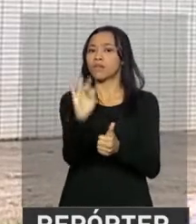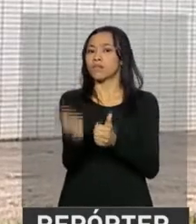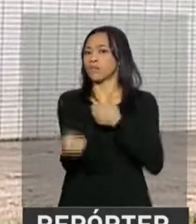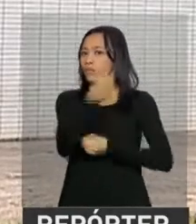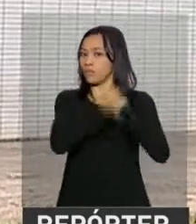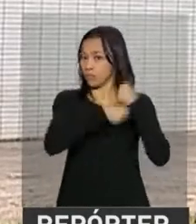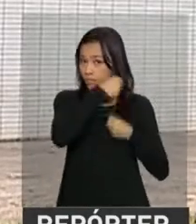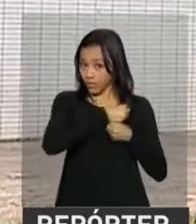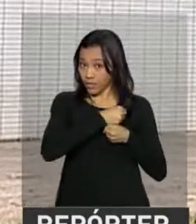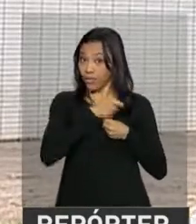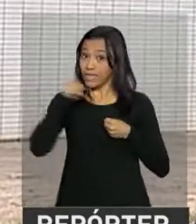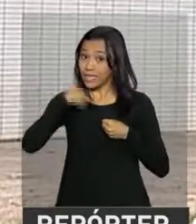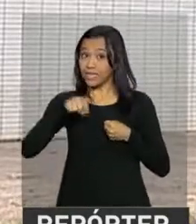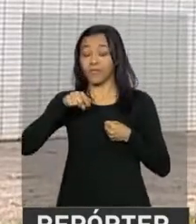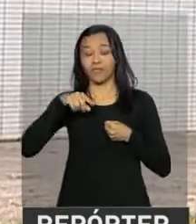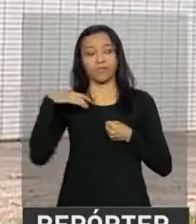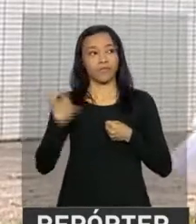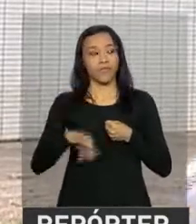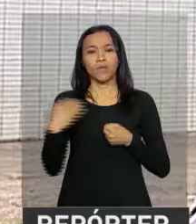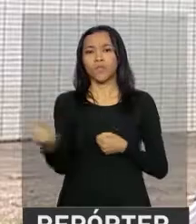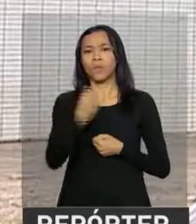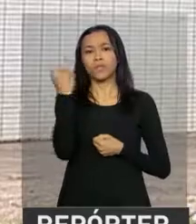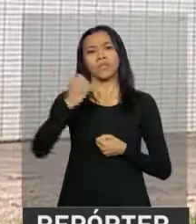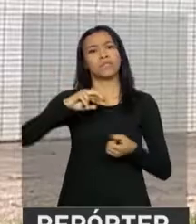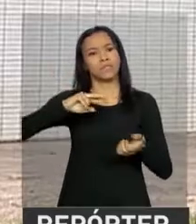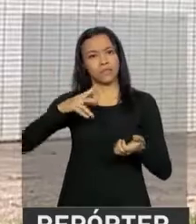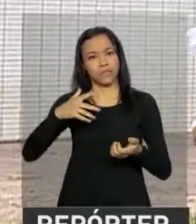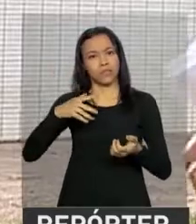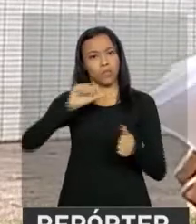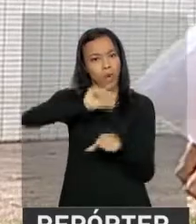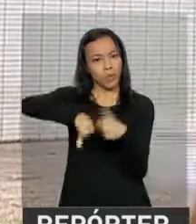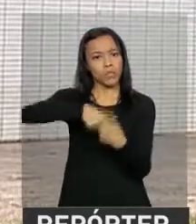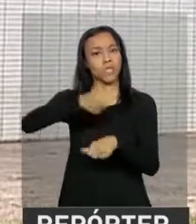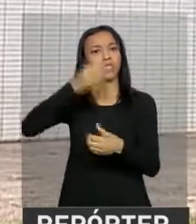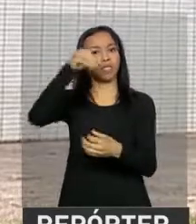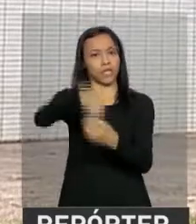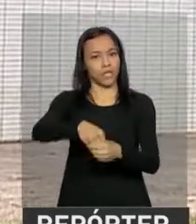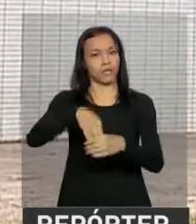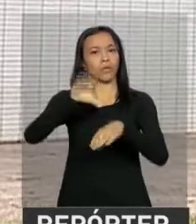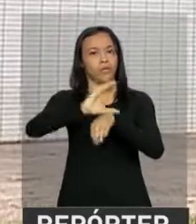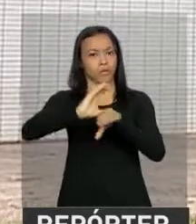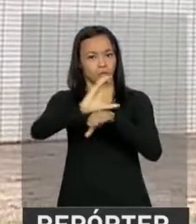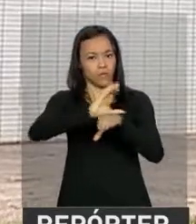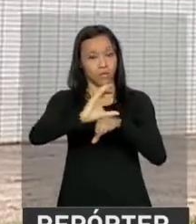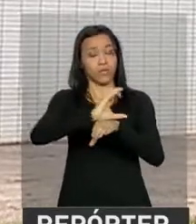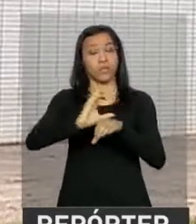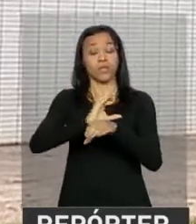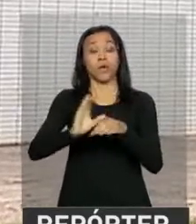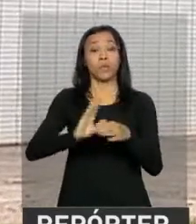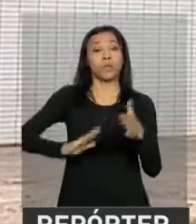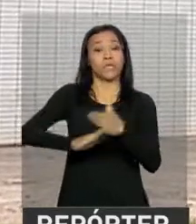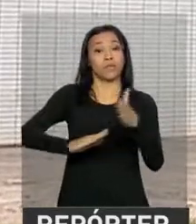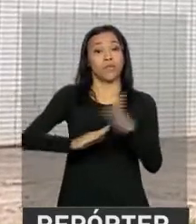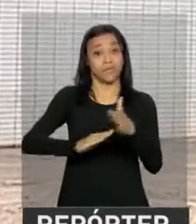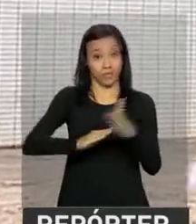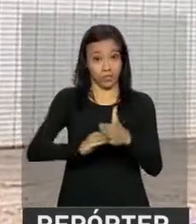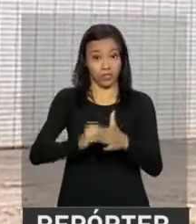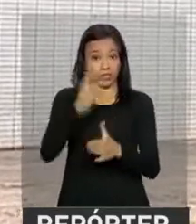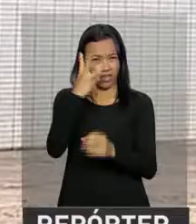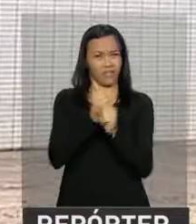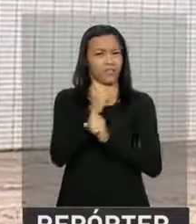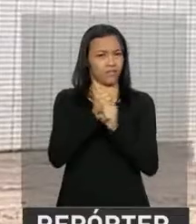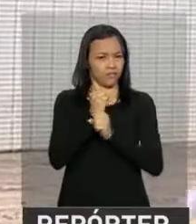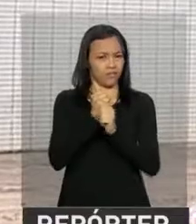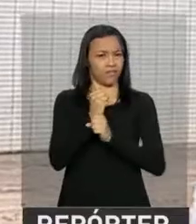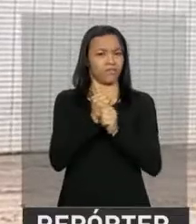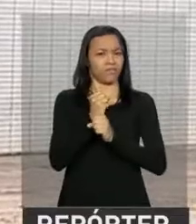primeira mudança significativa na Constituição, colocando um limite aos gastos das últimas 3 décadas e que, portanto, por